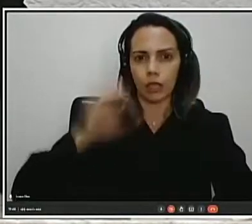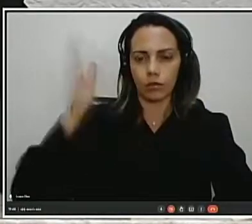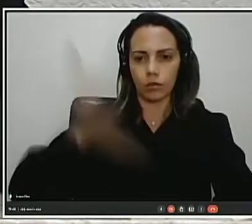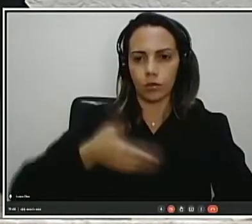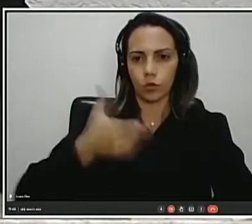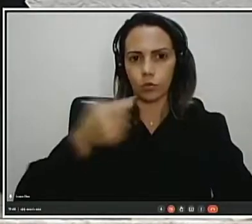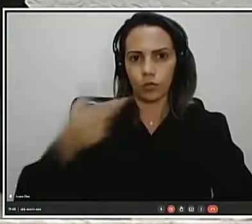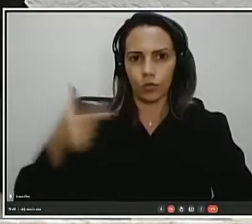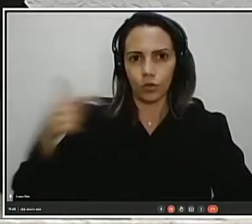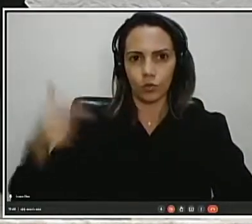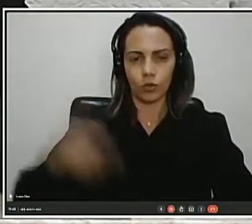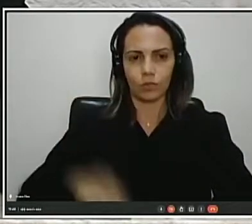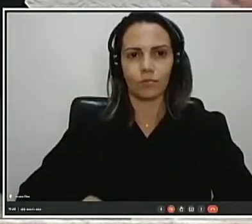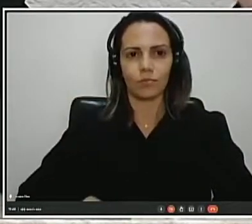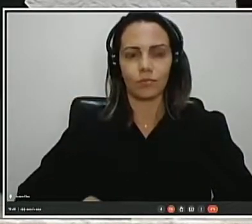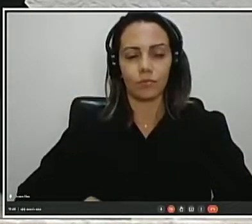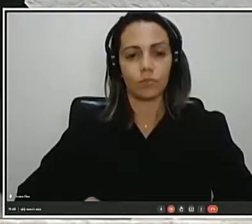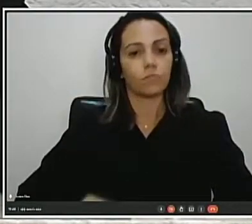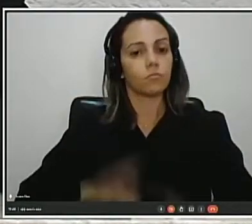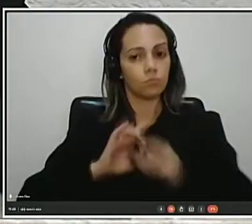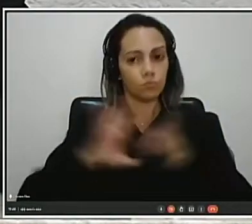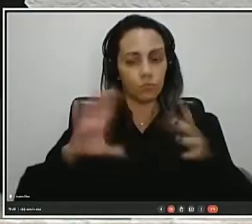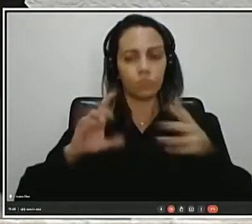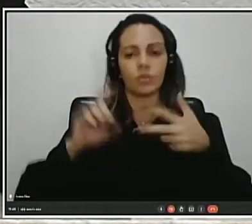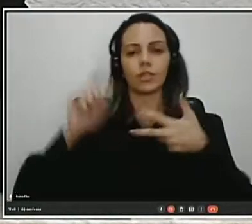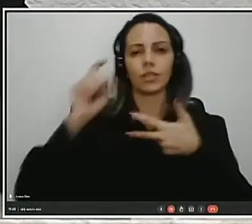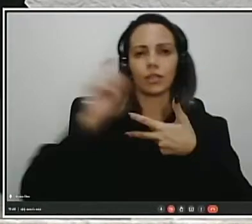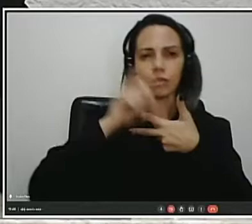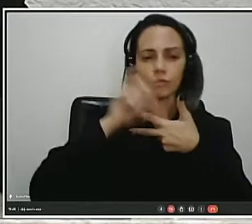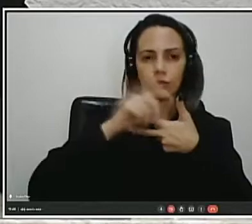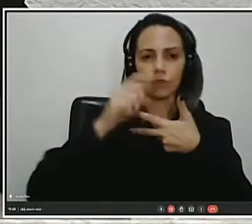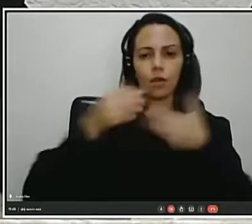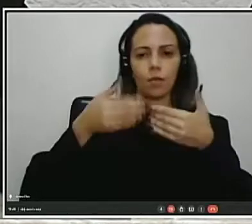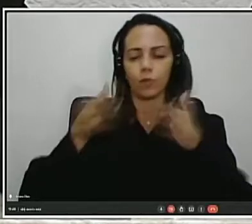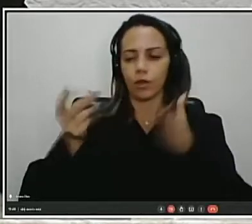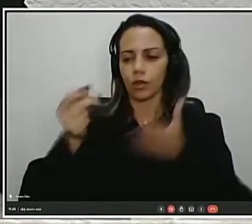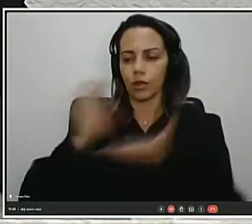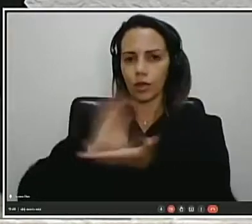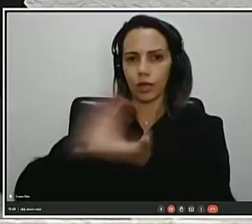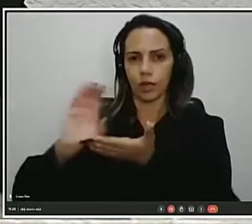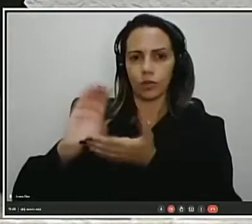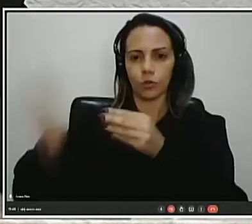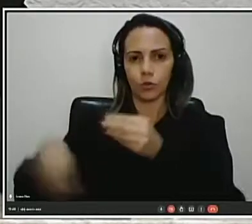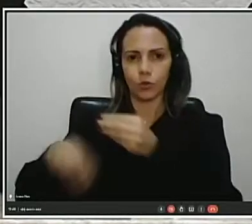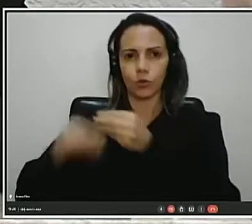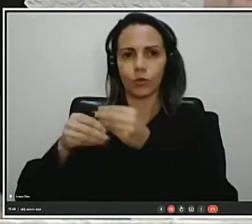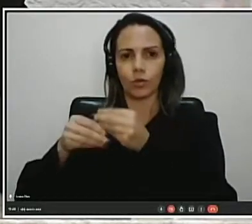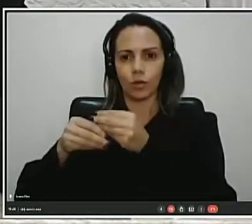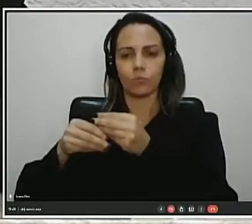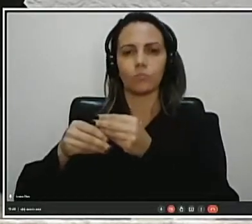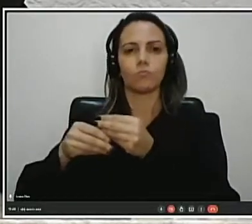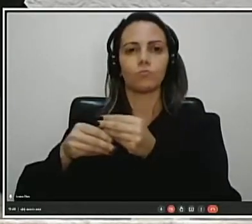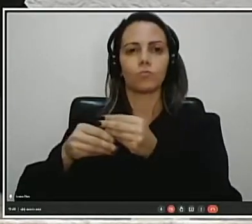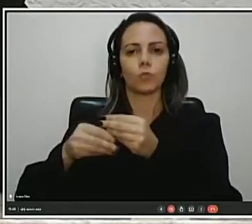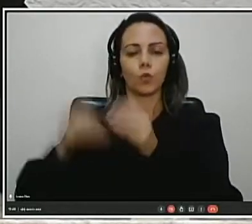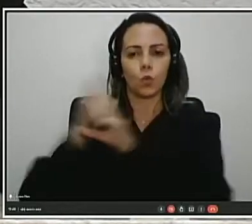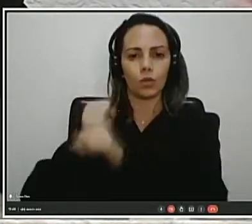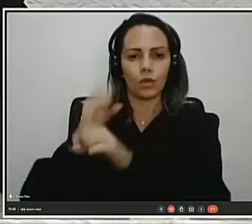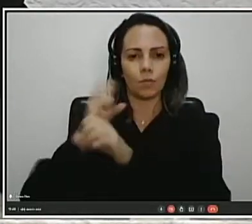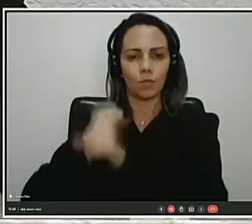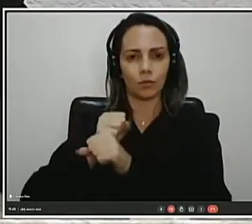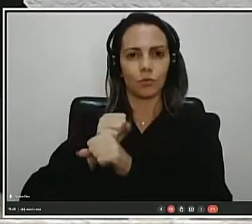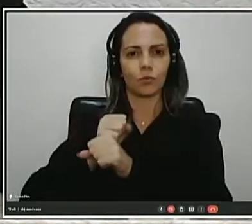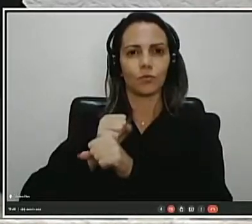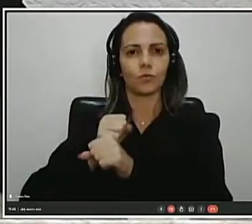2022. Autoriza o Executivo Municipal a abrir crédito adicional especial no Orçamento Geral do Exercício Financeiro